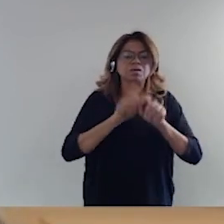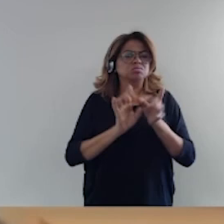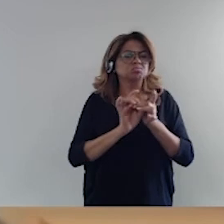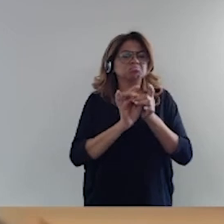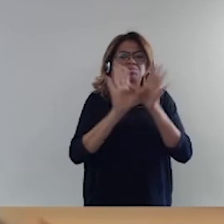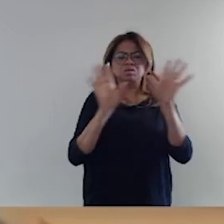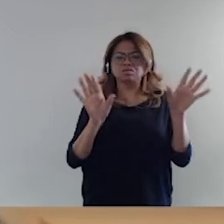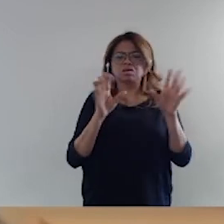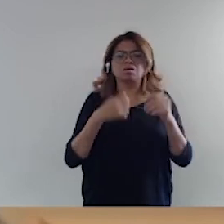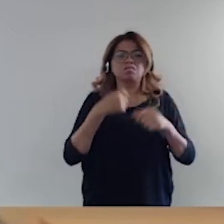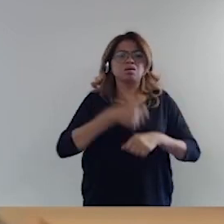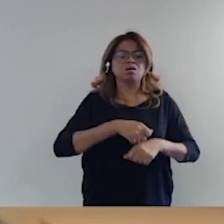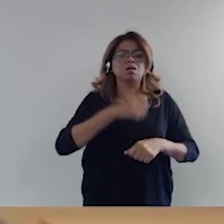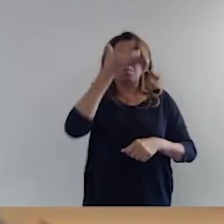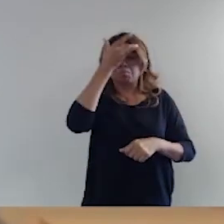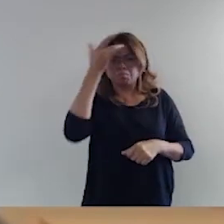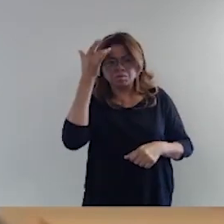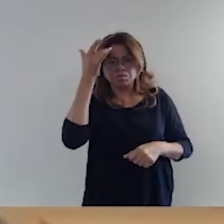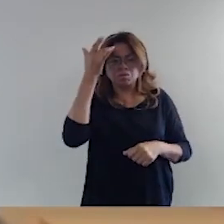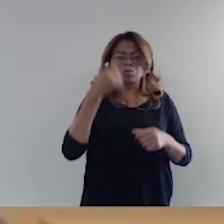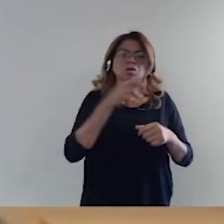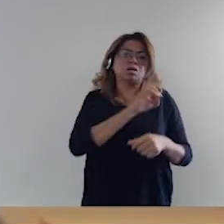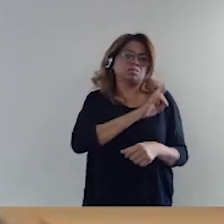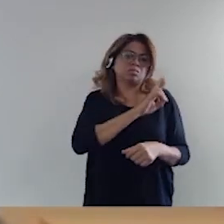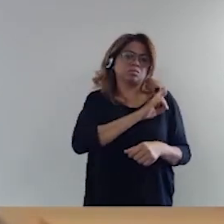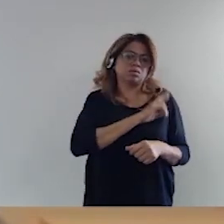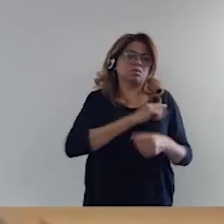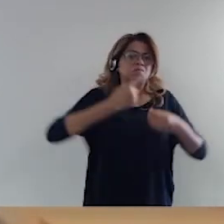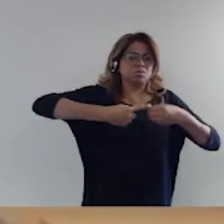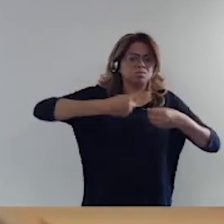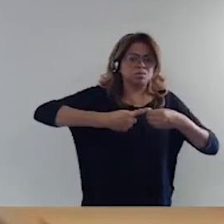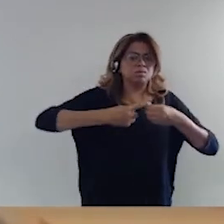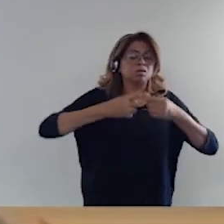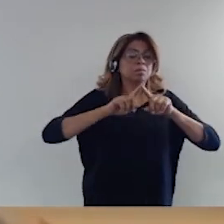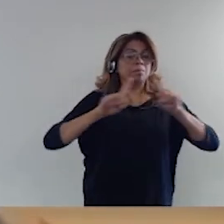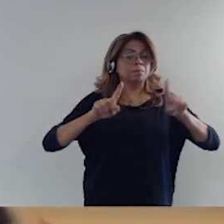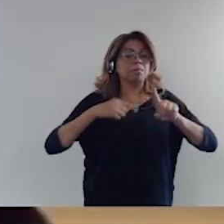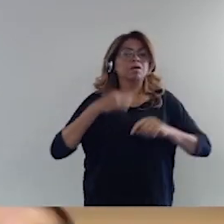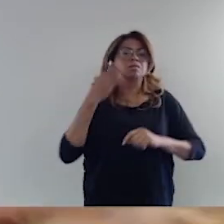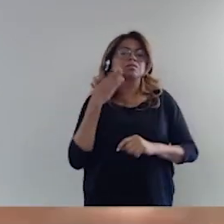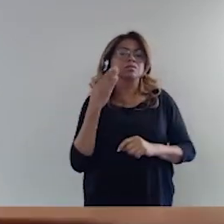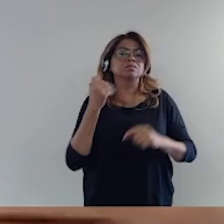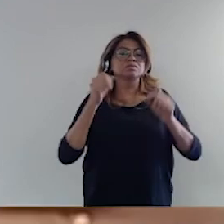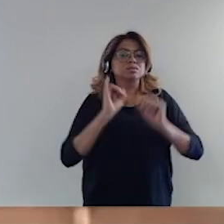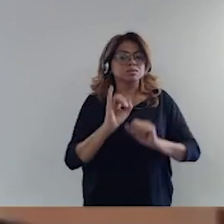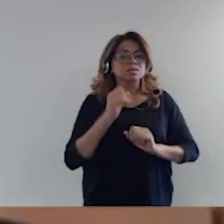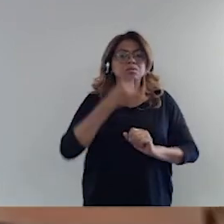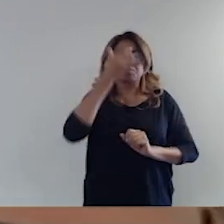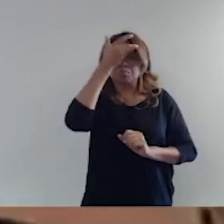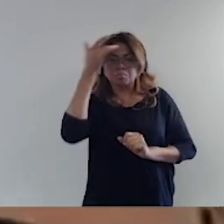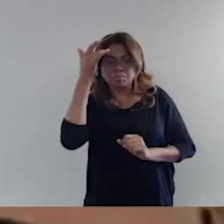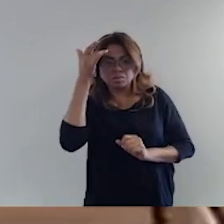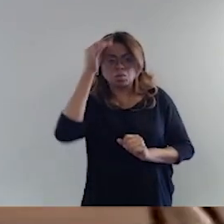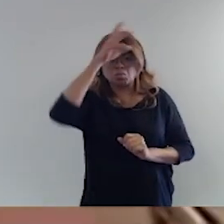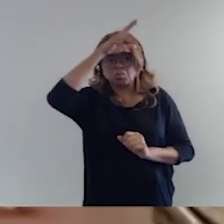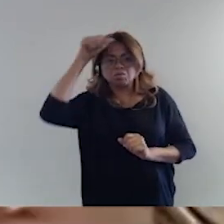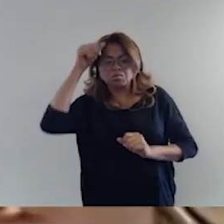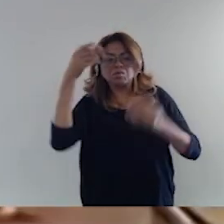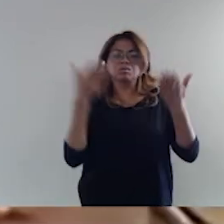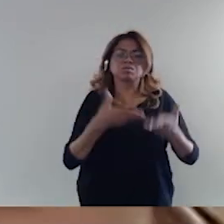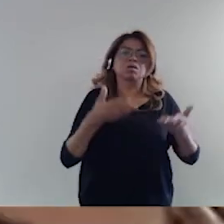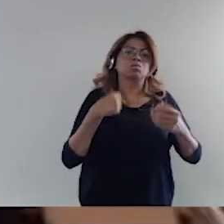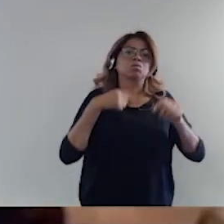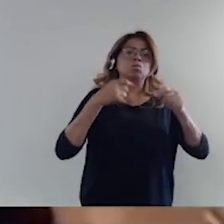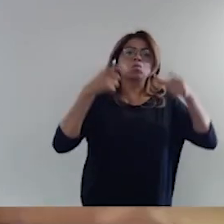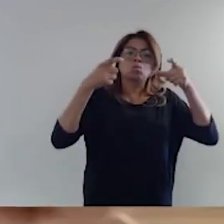as hipóteses de erro grosseiro, o que era uma medida que tinha alguma relevância, porque o administrador público muitas vezes precisa